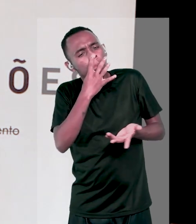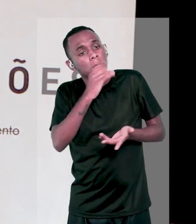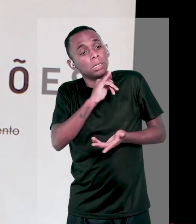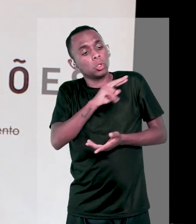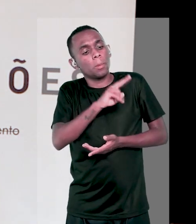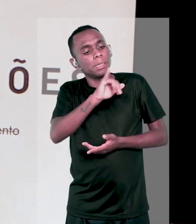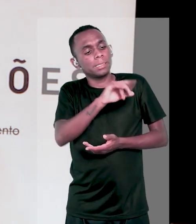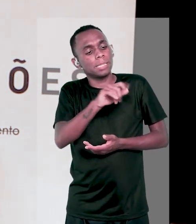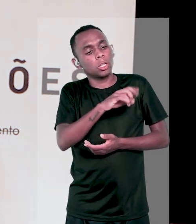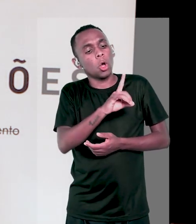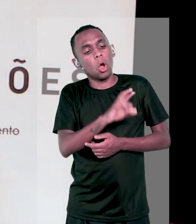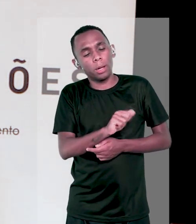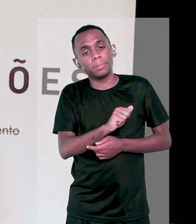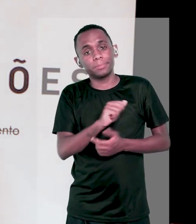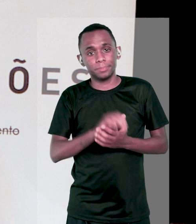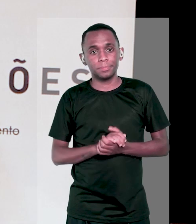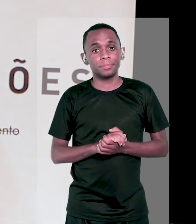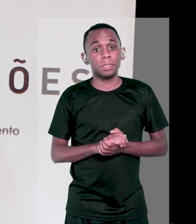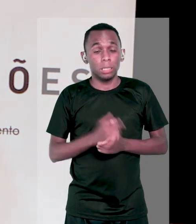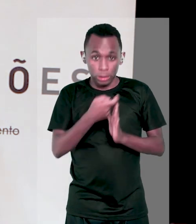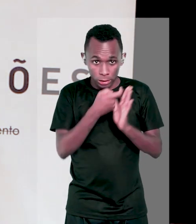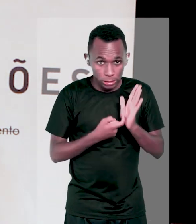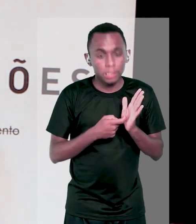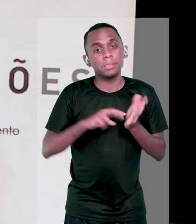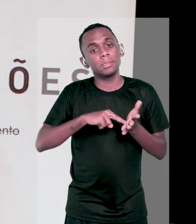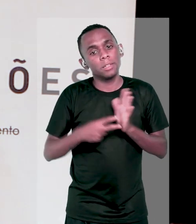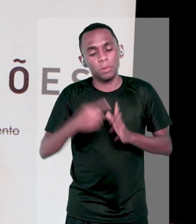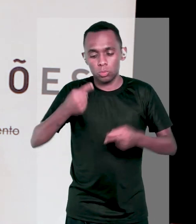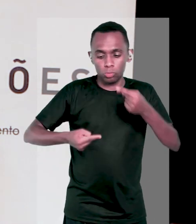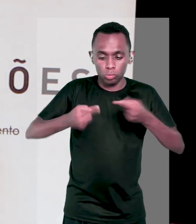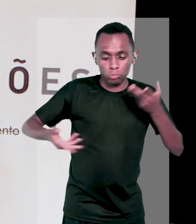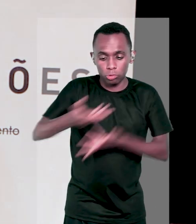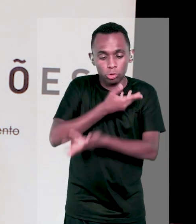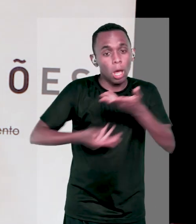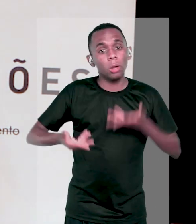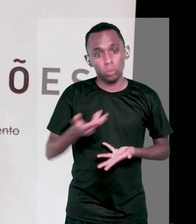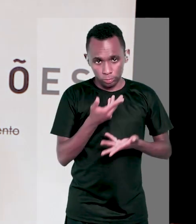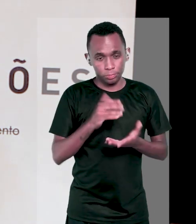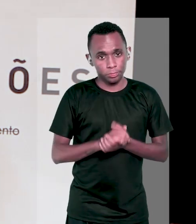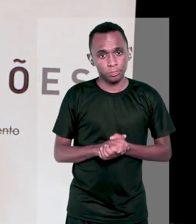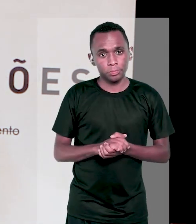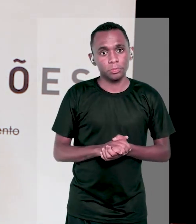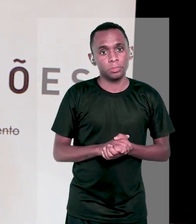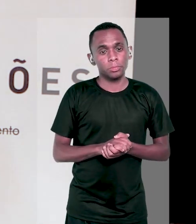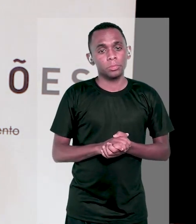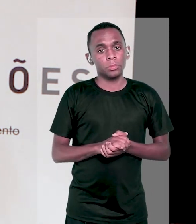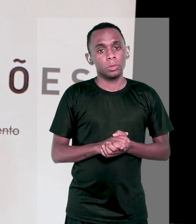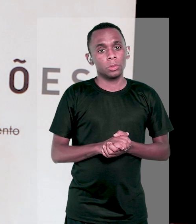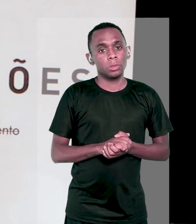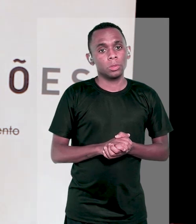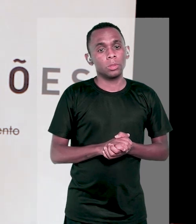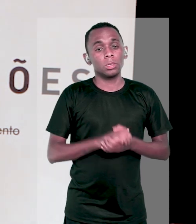Sócrates e eles estão contemplando maravilhosas bailarinas em particular uma